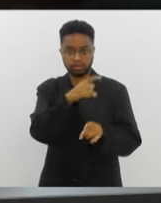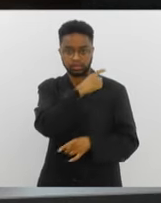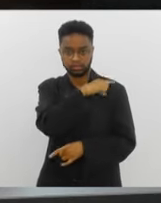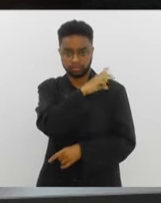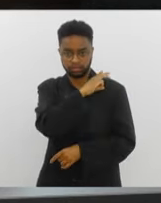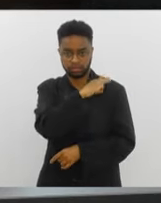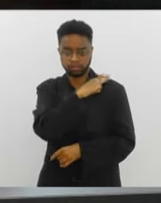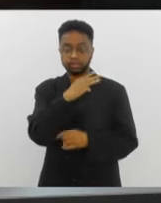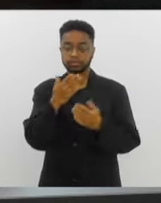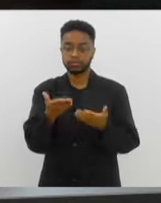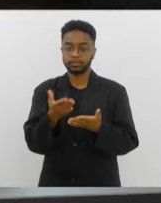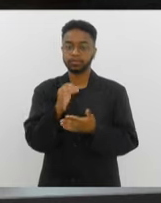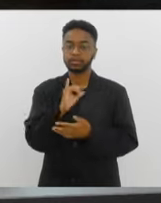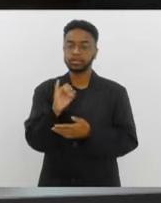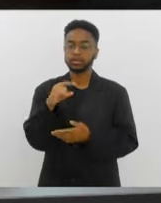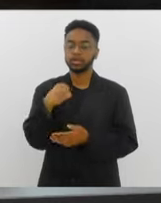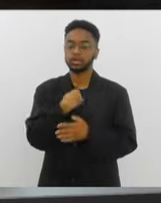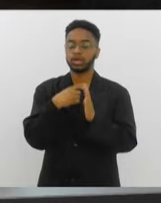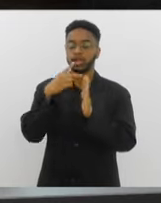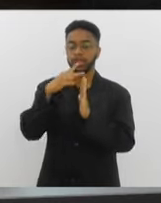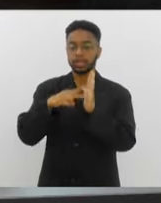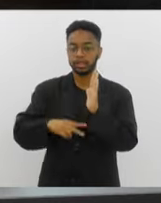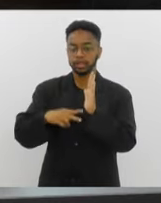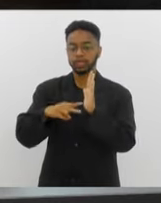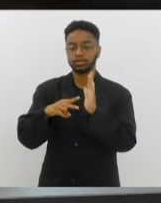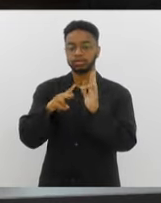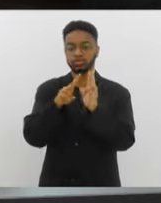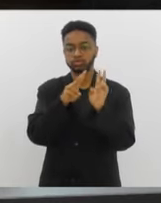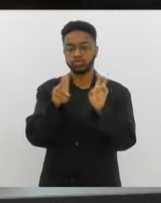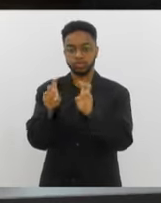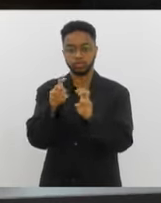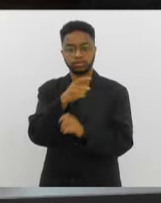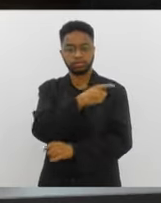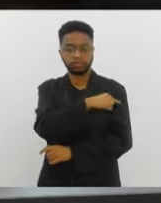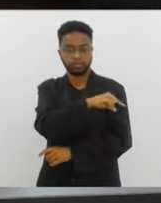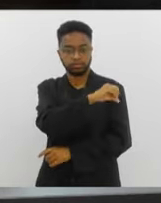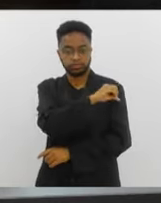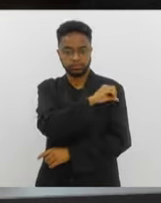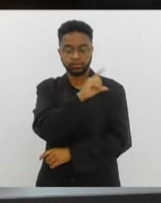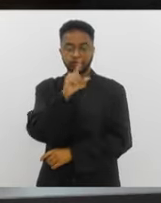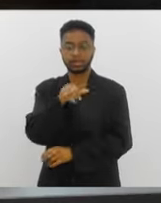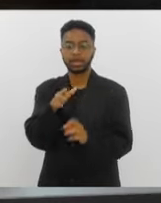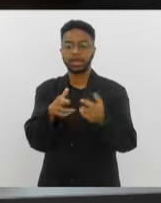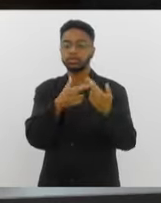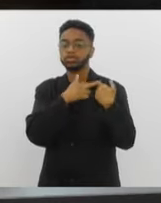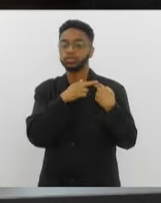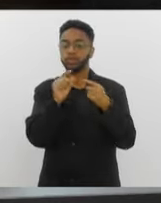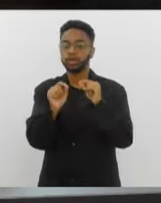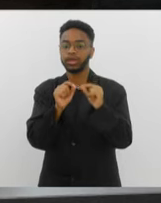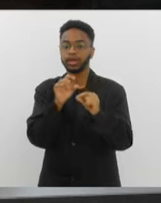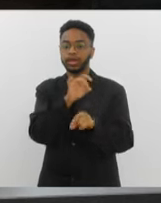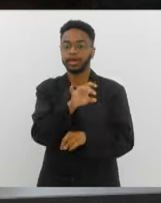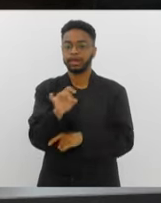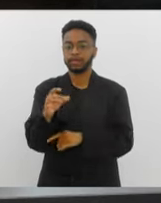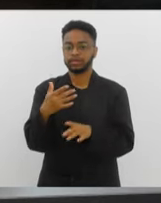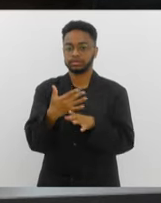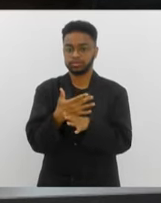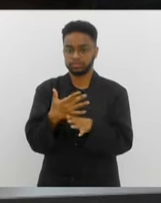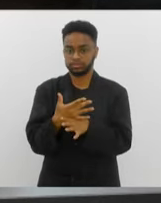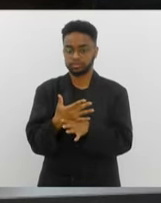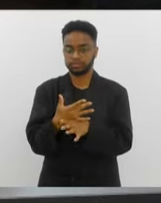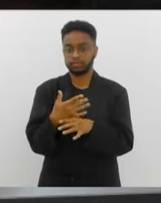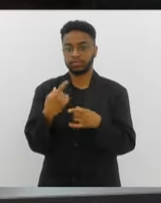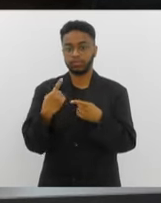nós vamos fazer a leitura do ensino fundamental, isso fica a cargo e é de competência dos municípios.